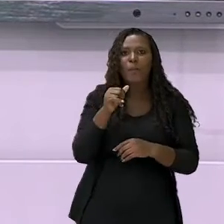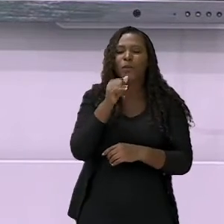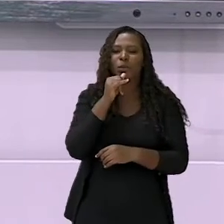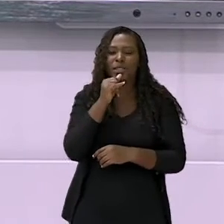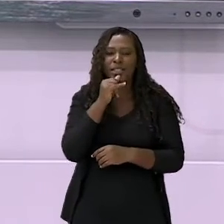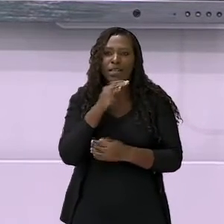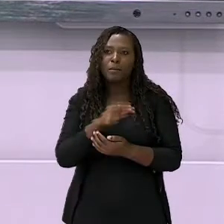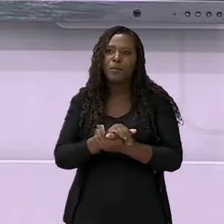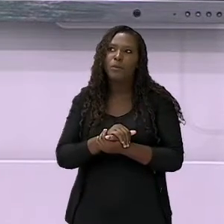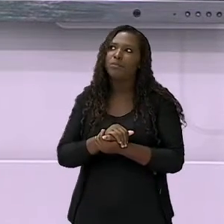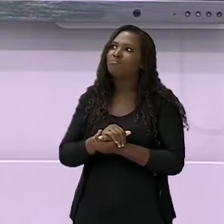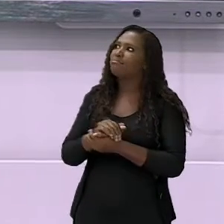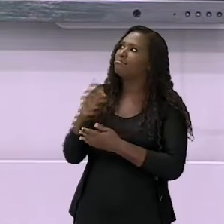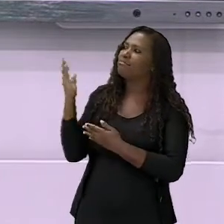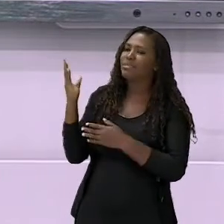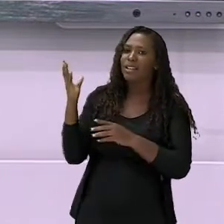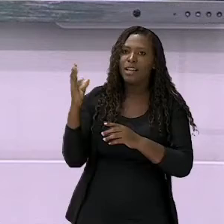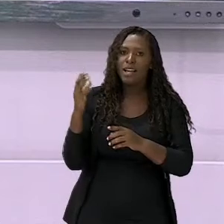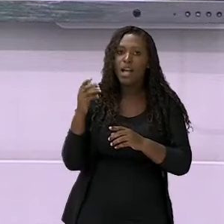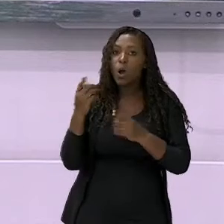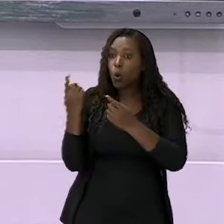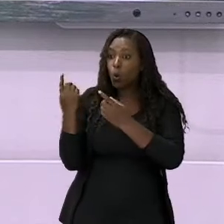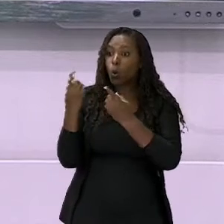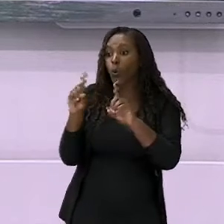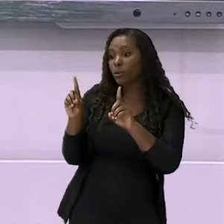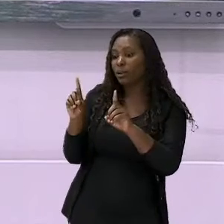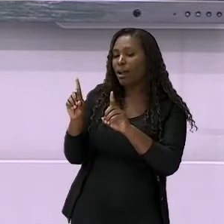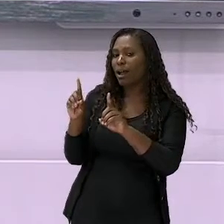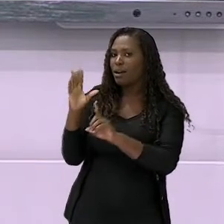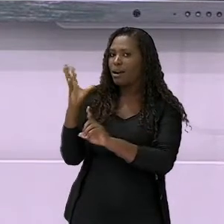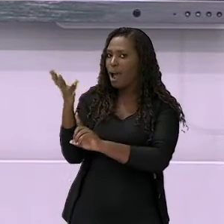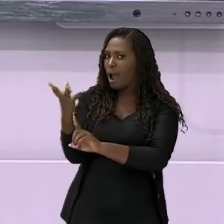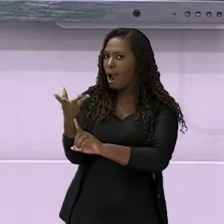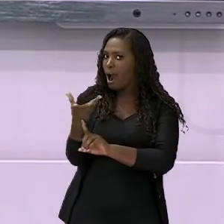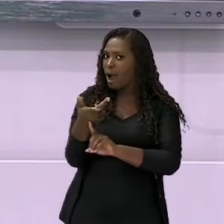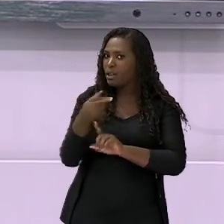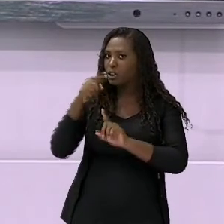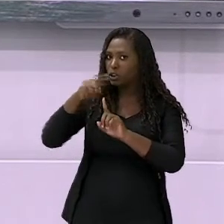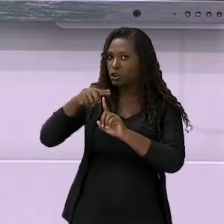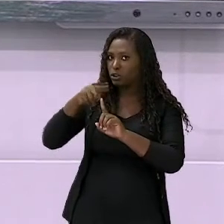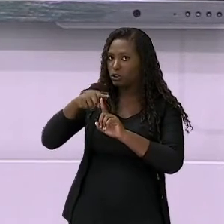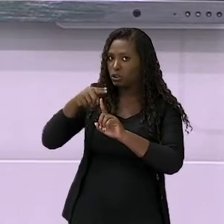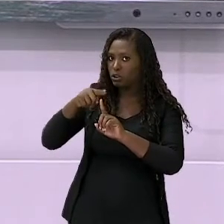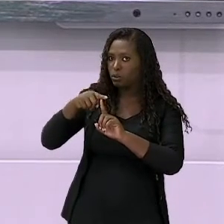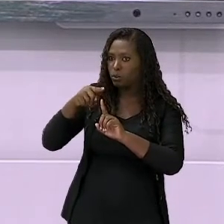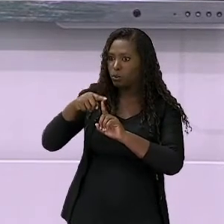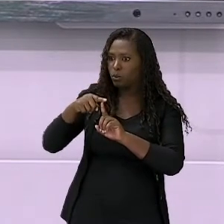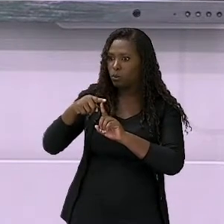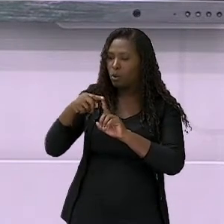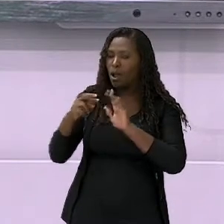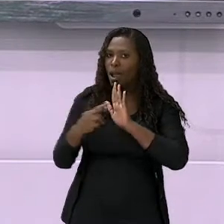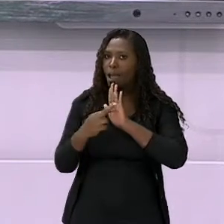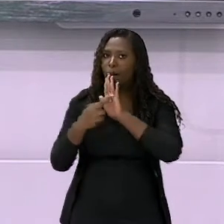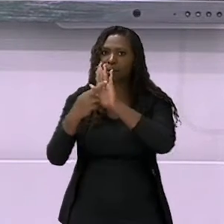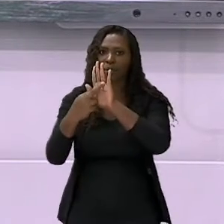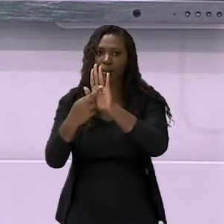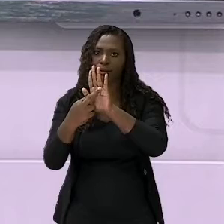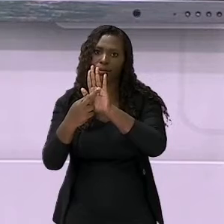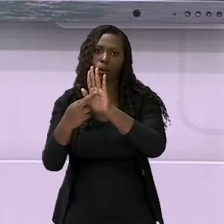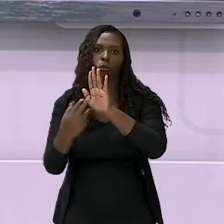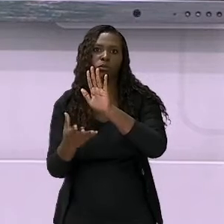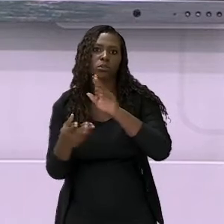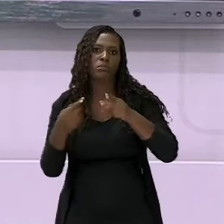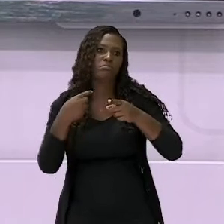arte figurativa. Quando eu desenho um copo, qualquer um vai saber que é um copo. Se eu desenhar